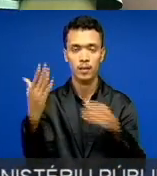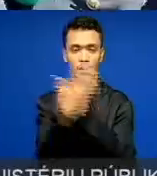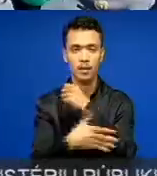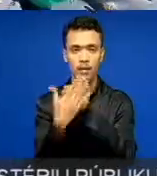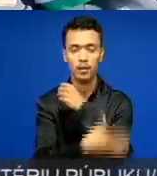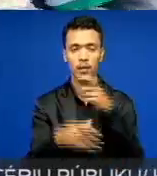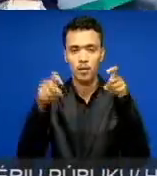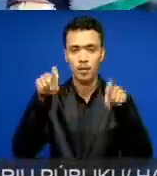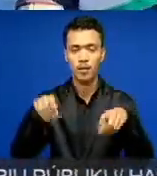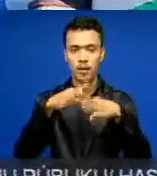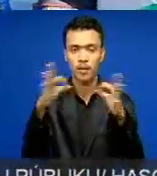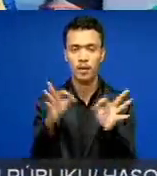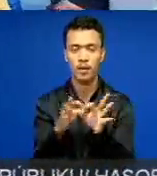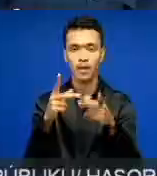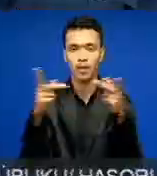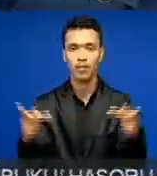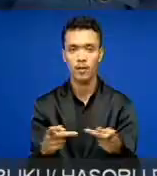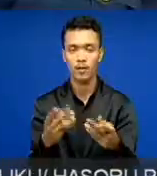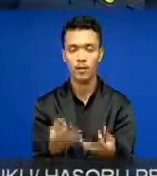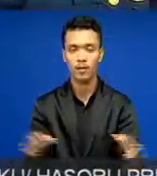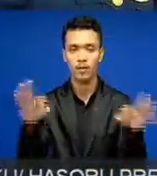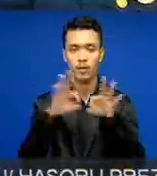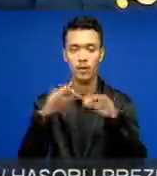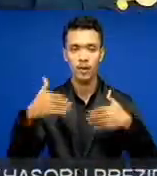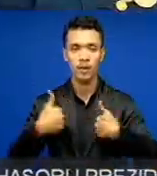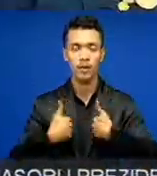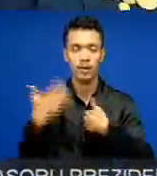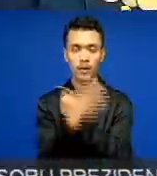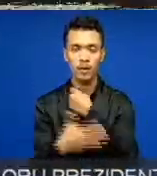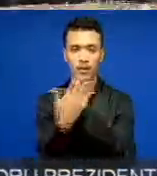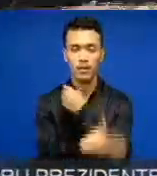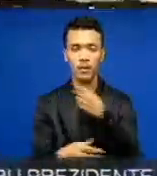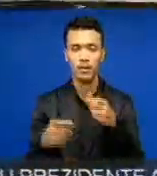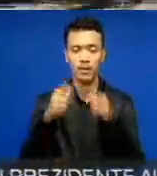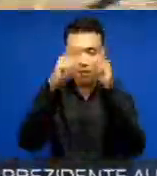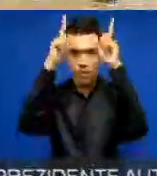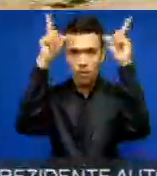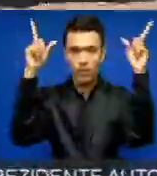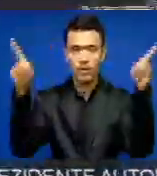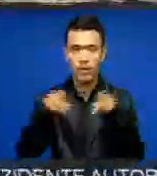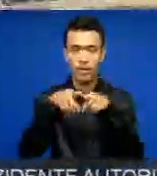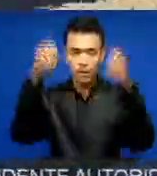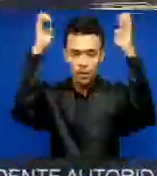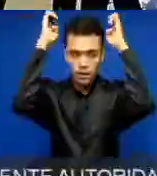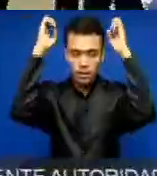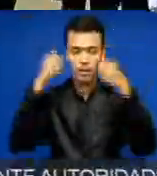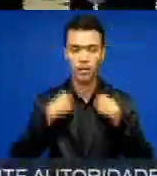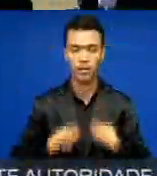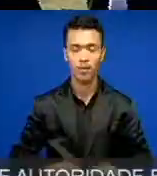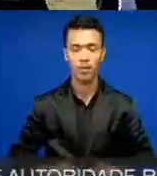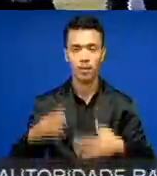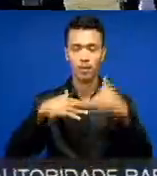ato tem que radia se torcida importante e a nação Timor-Leste, hanesan educação, saúde, no